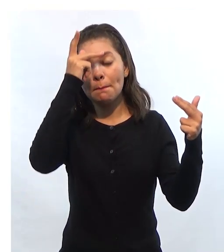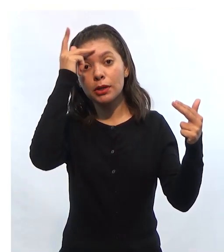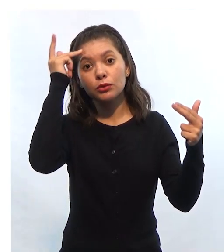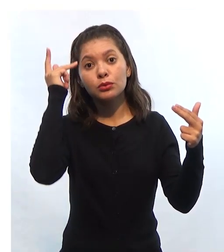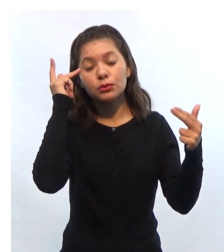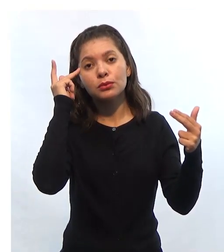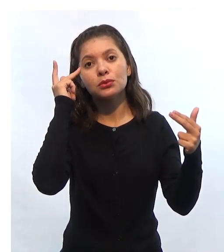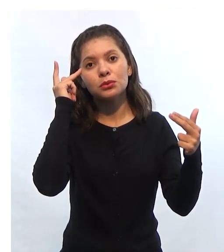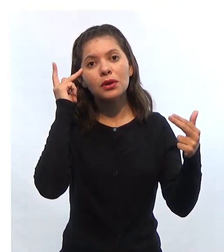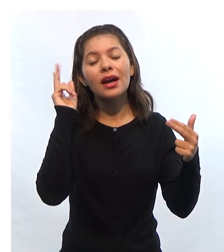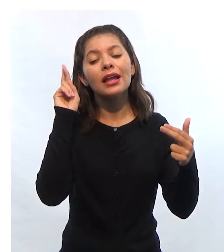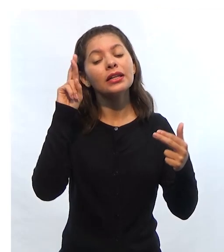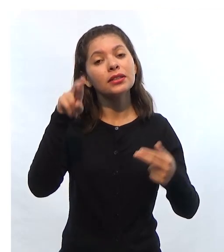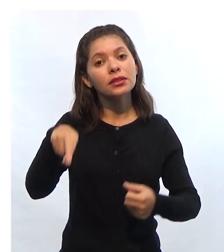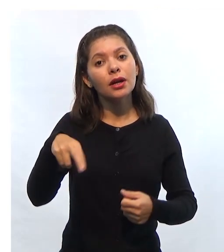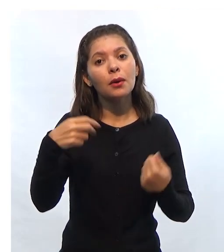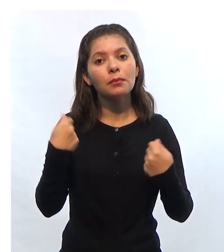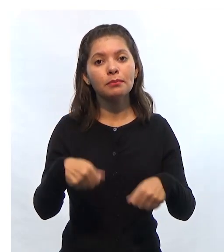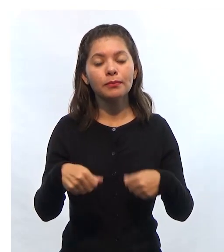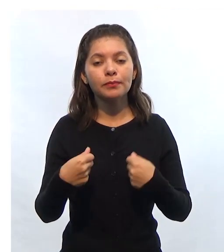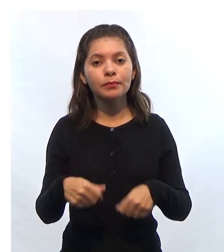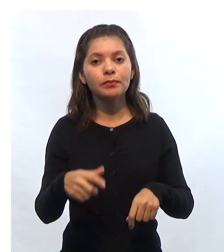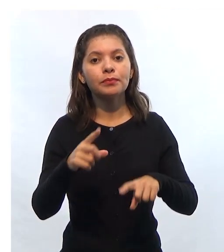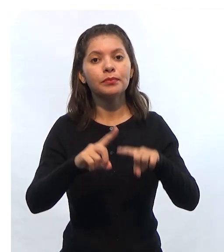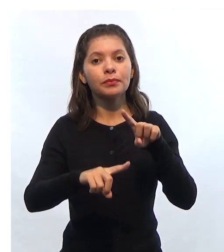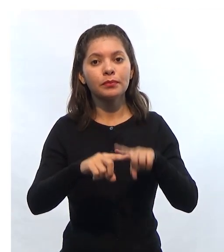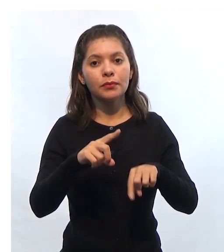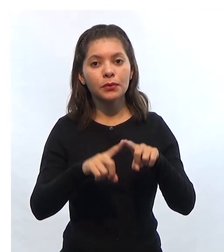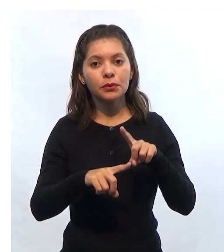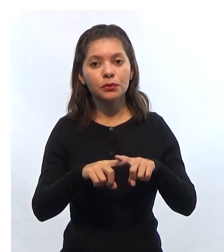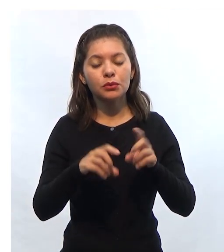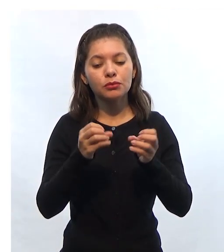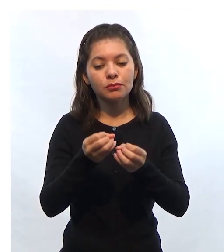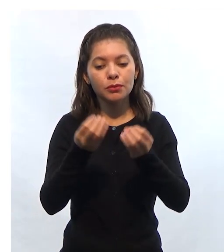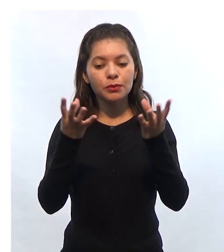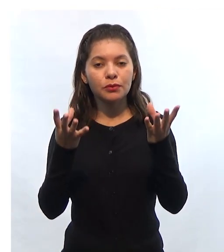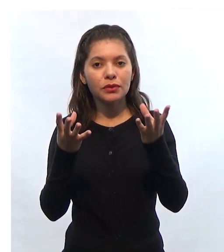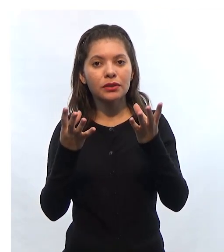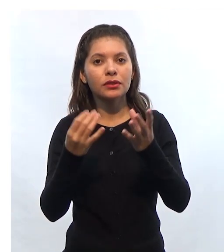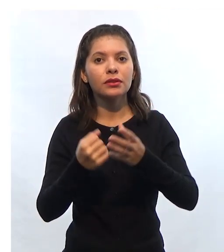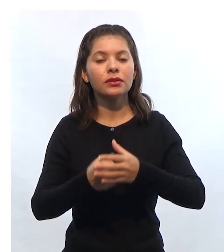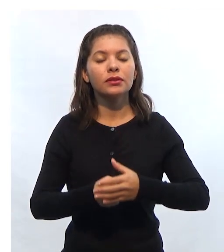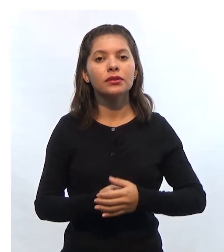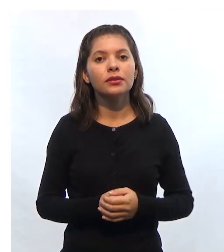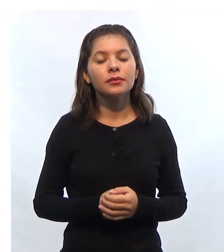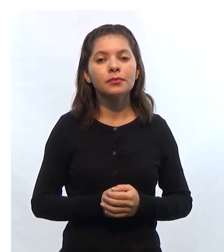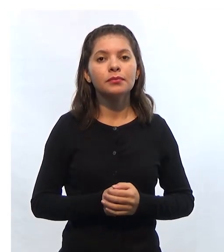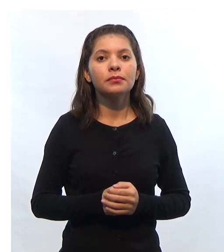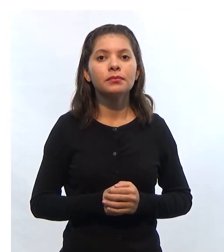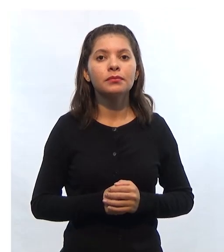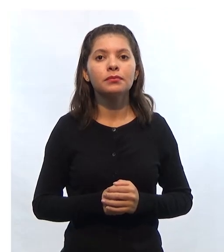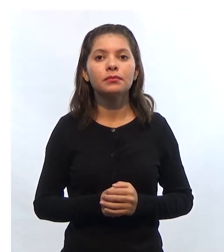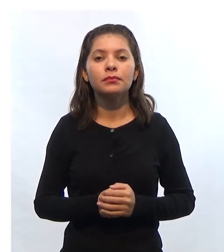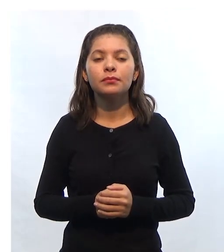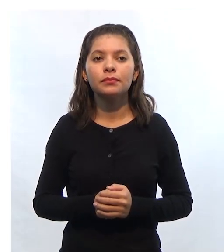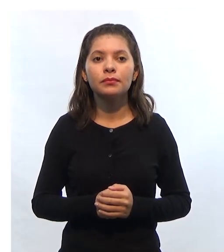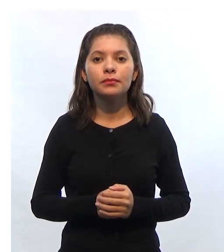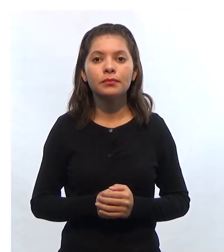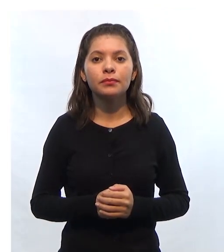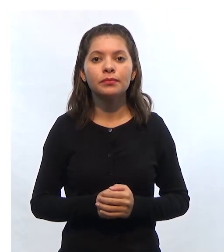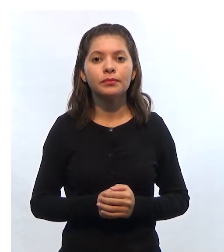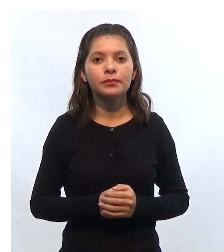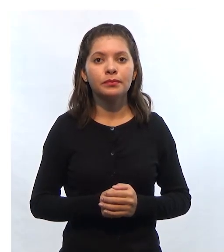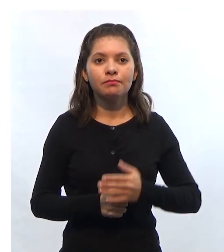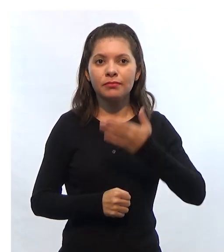para vários tipos. Religião, você pode ter produtos, pode ter ofertas também que vão ser para determinada